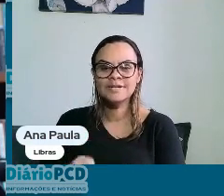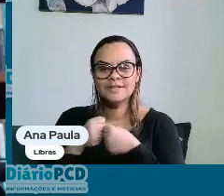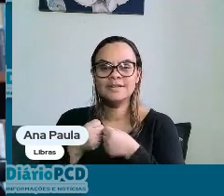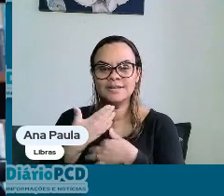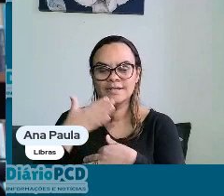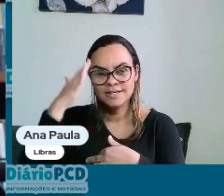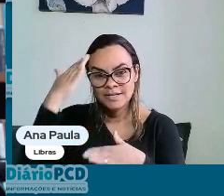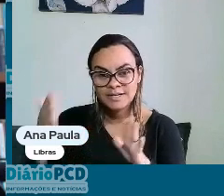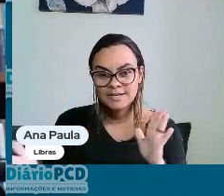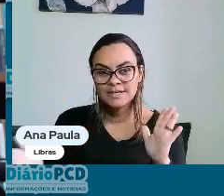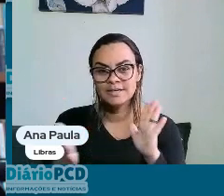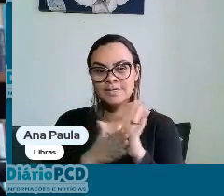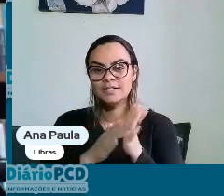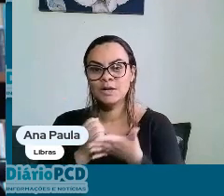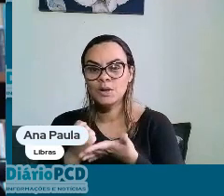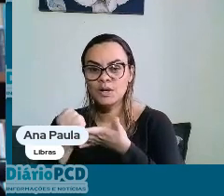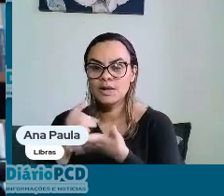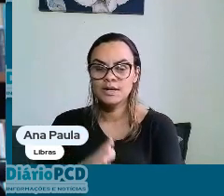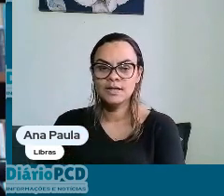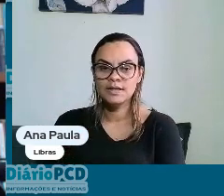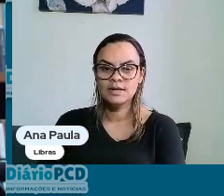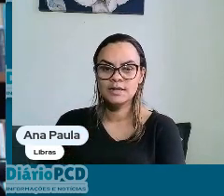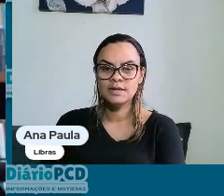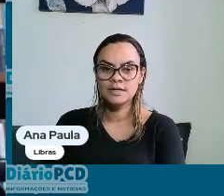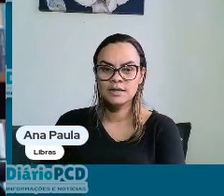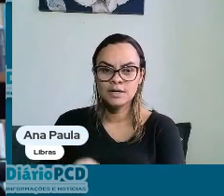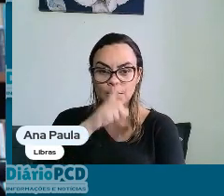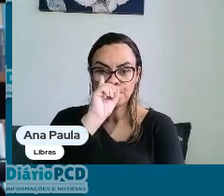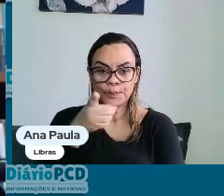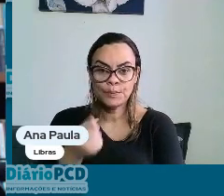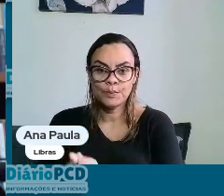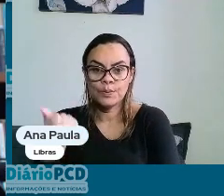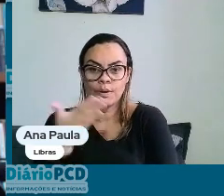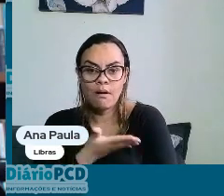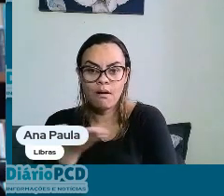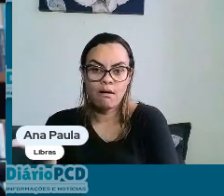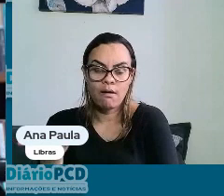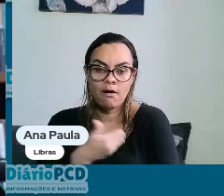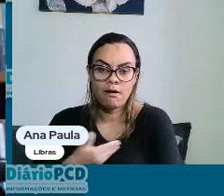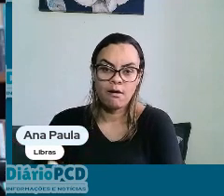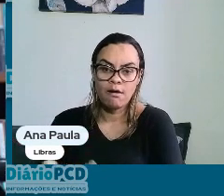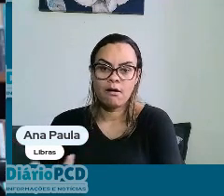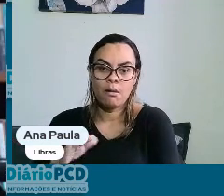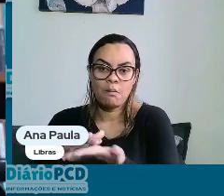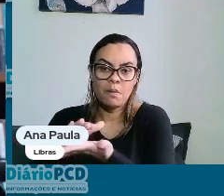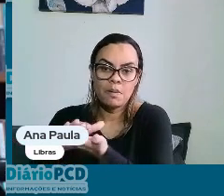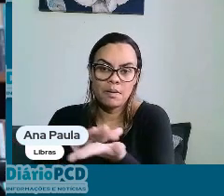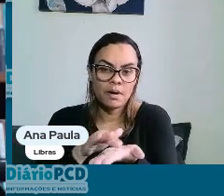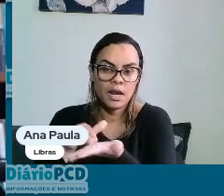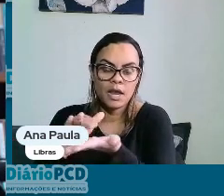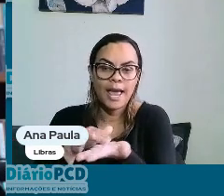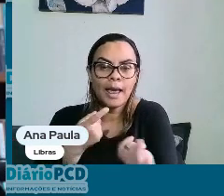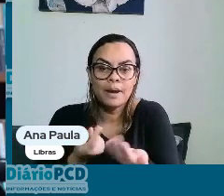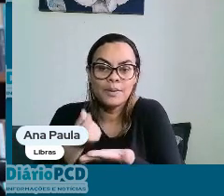pretendendo que se encaminhe, porque não adianta eu mandar orçamentos para o governo só com receitas, sem programar